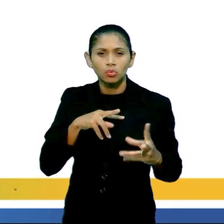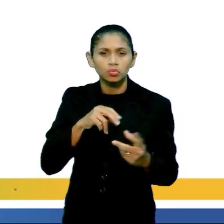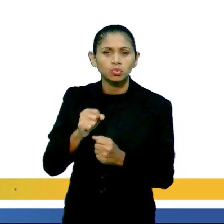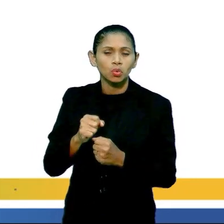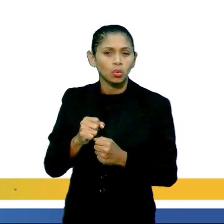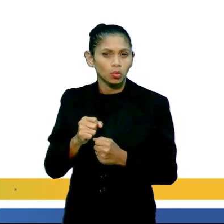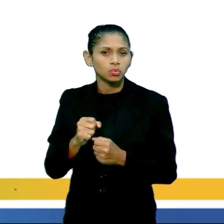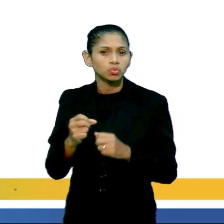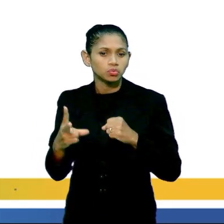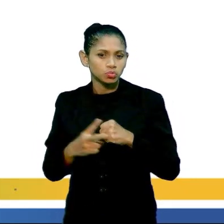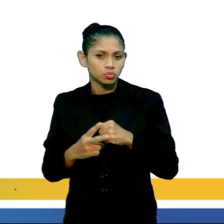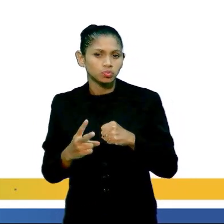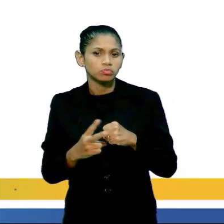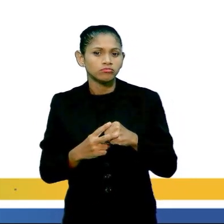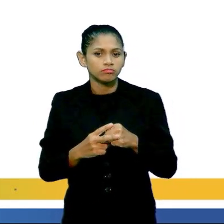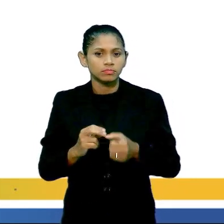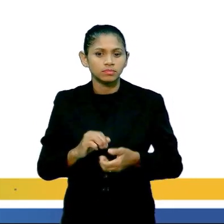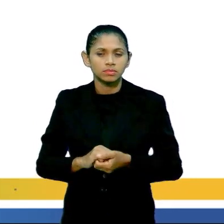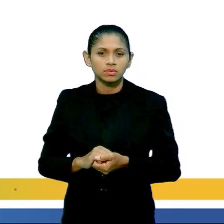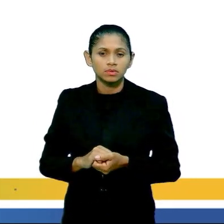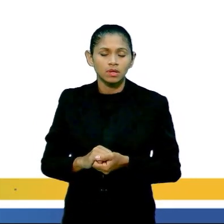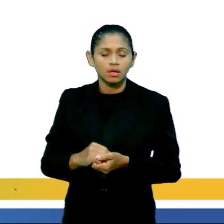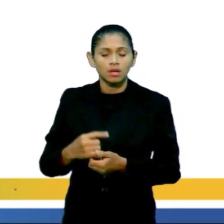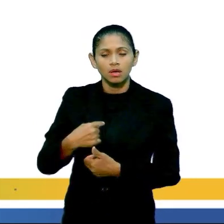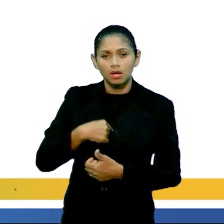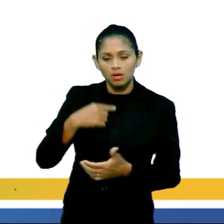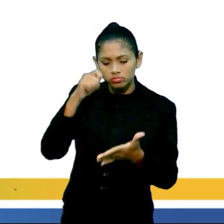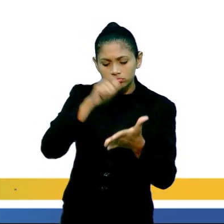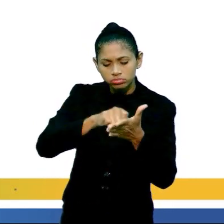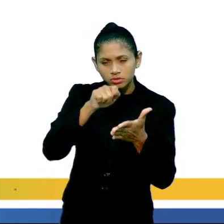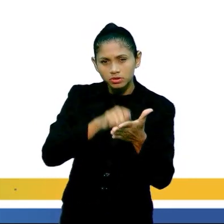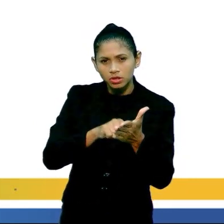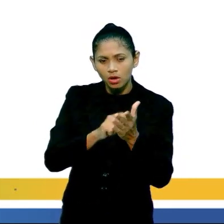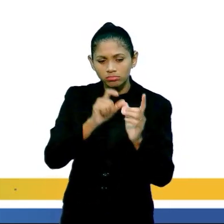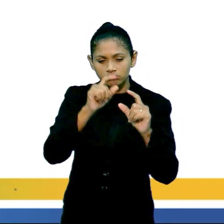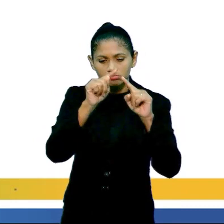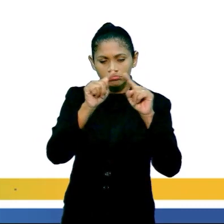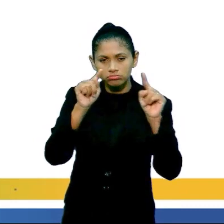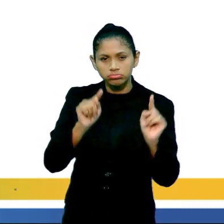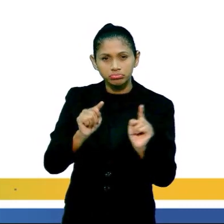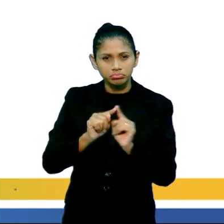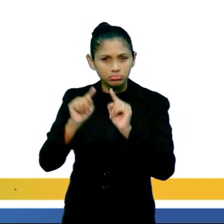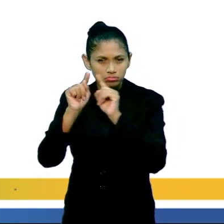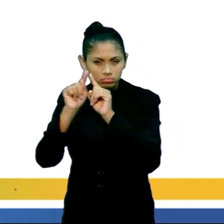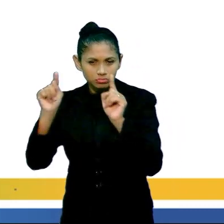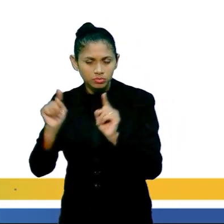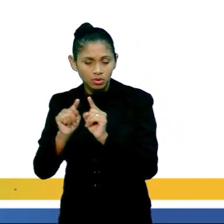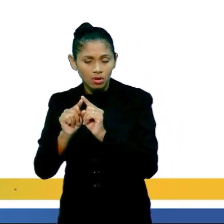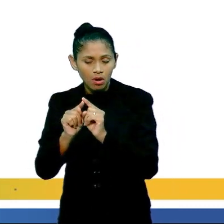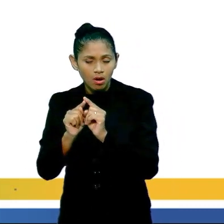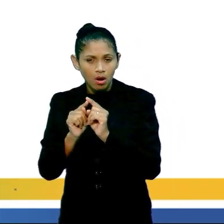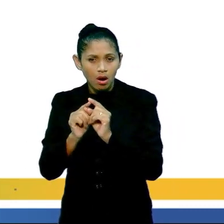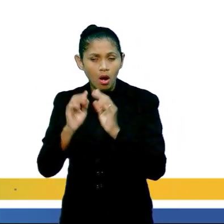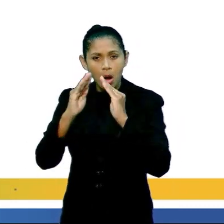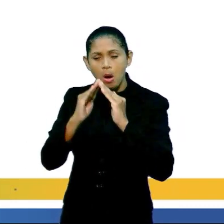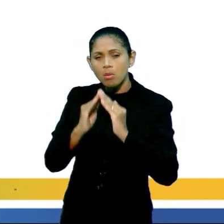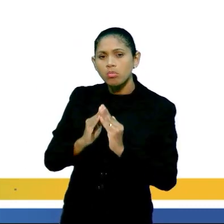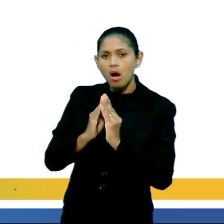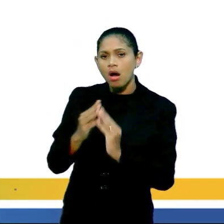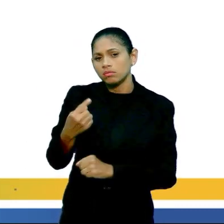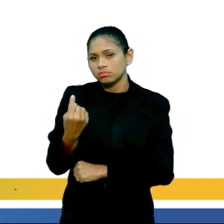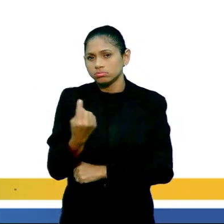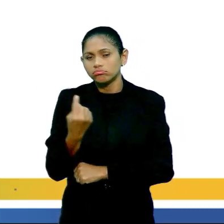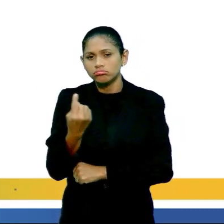vermes. Cabra, eu escrevo em quadrinhos, eu moro sozinho. Cabra, sozinha. Que não quis criança